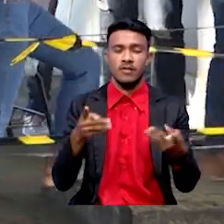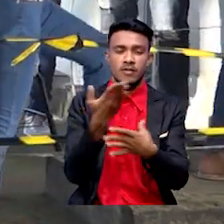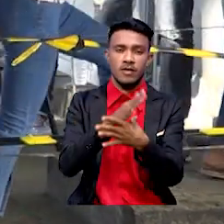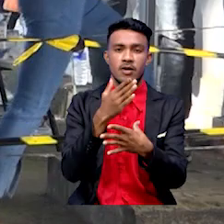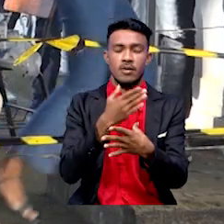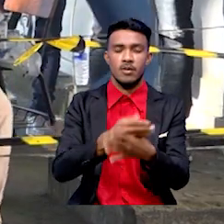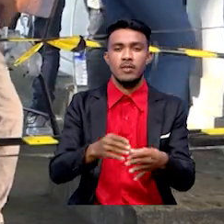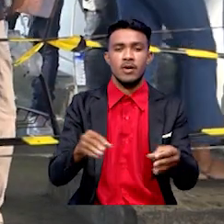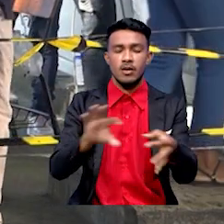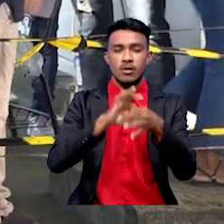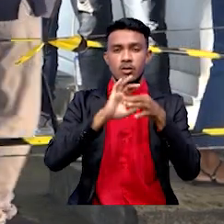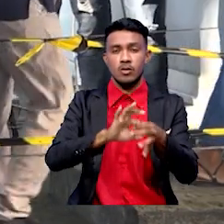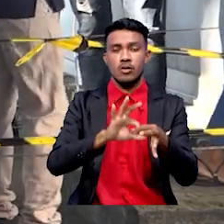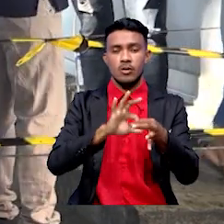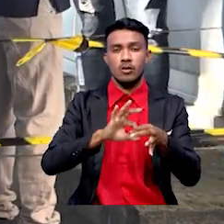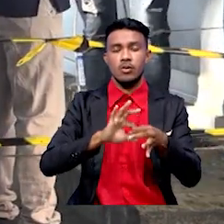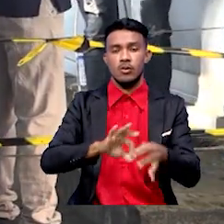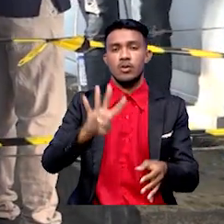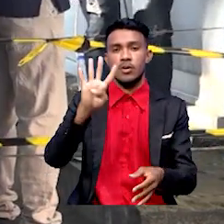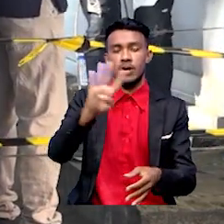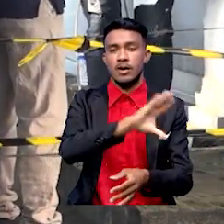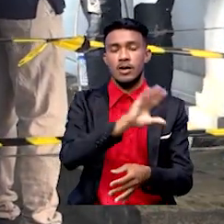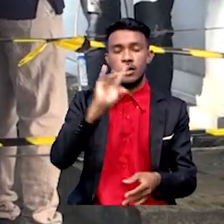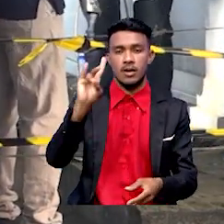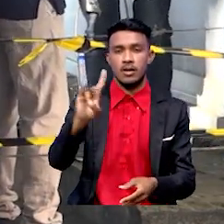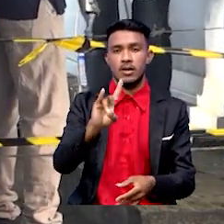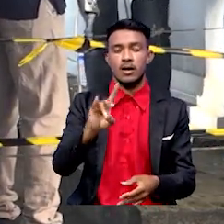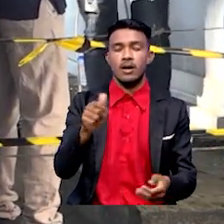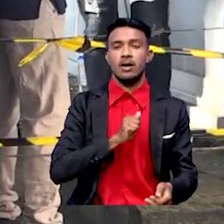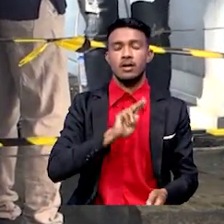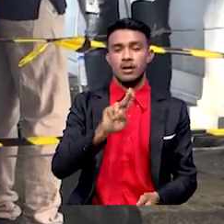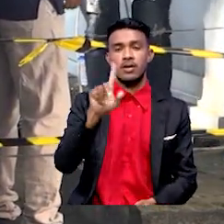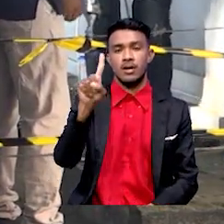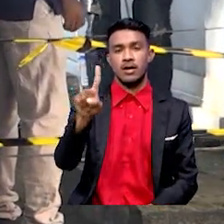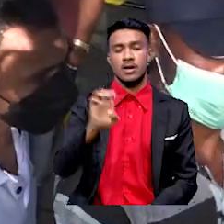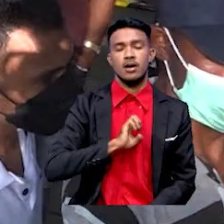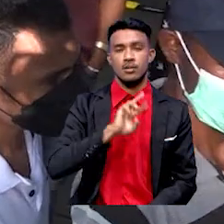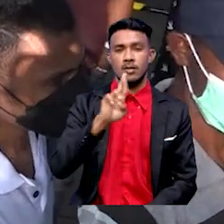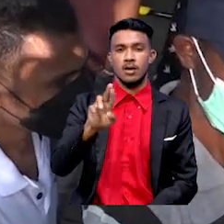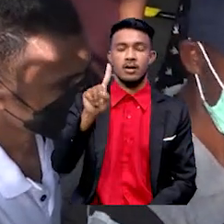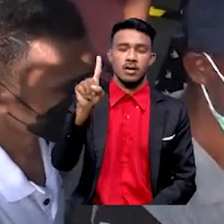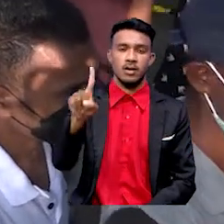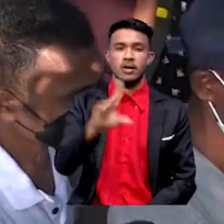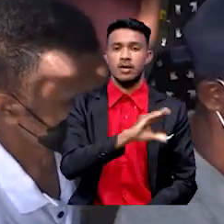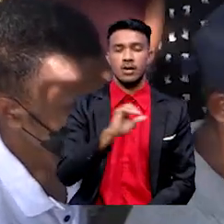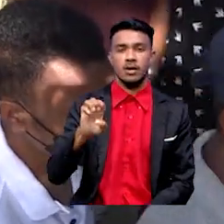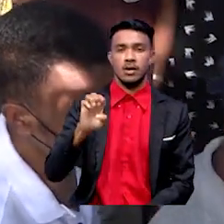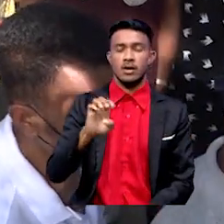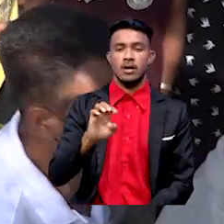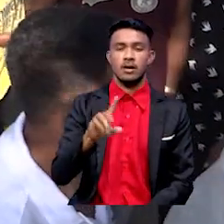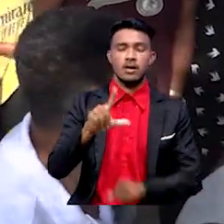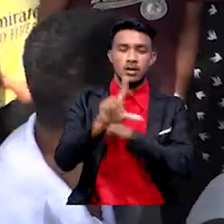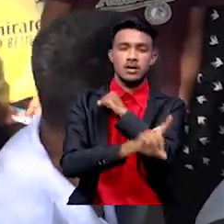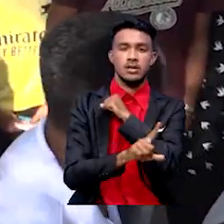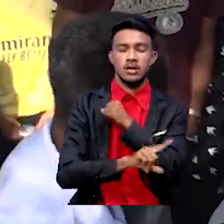cobre município dili, equipa tolu, aileu equipa ida, ermera equipa ida, likisa equipa ida, no